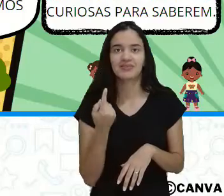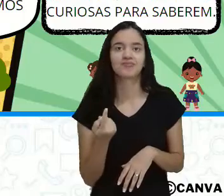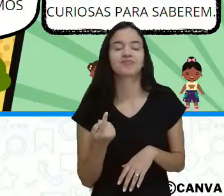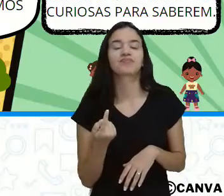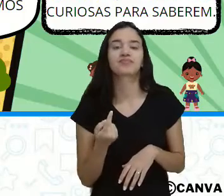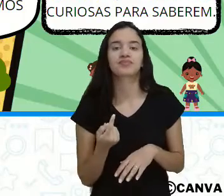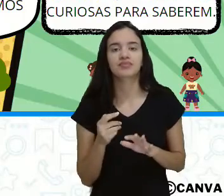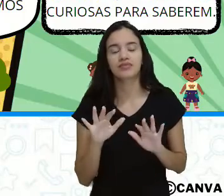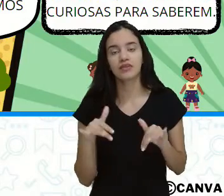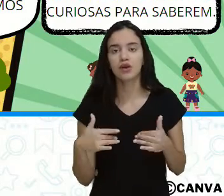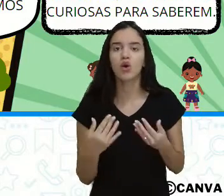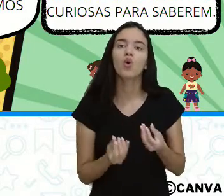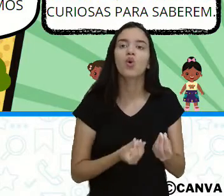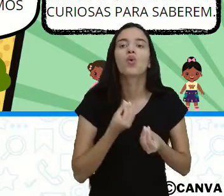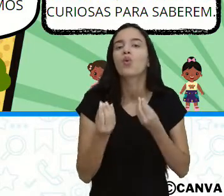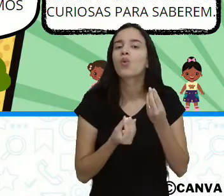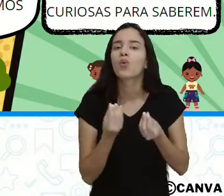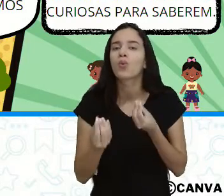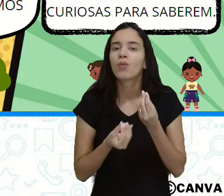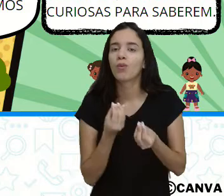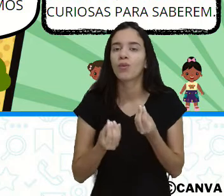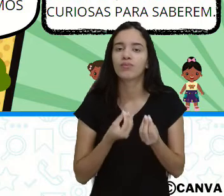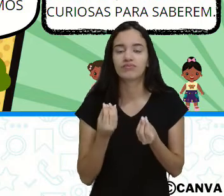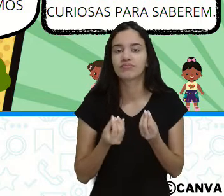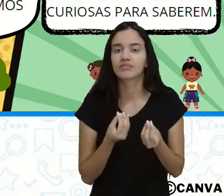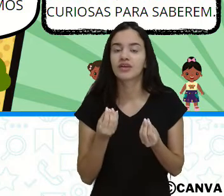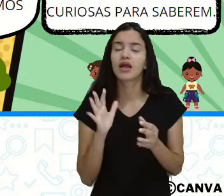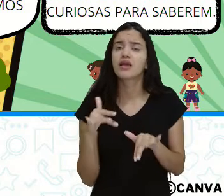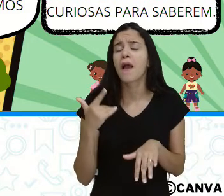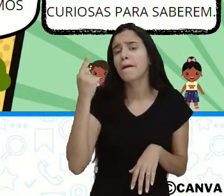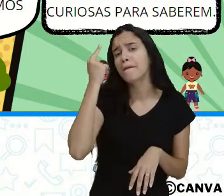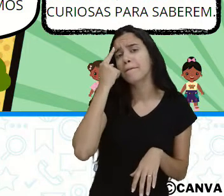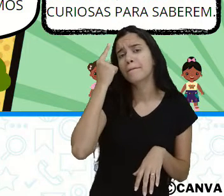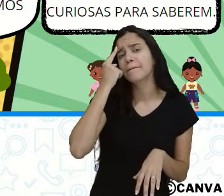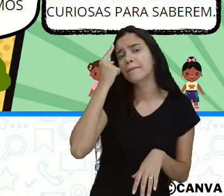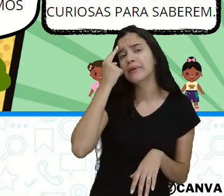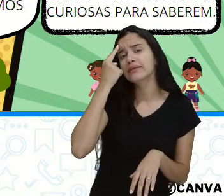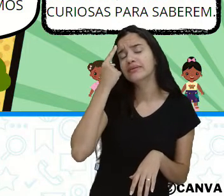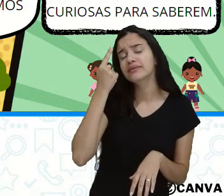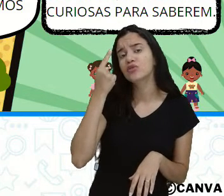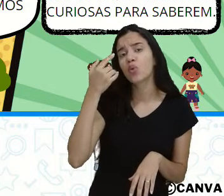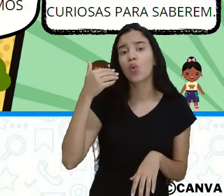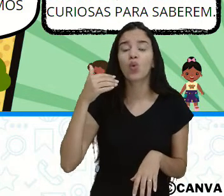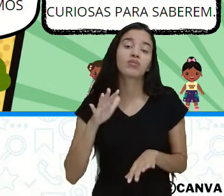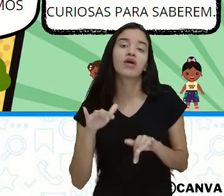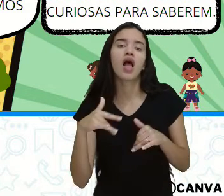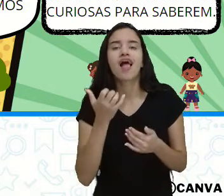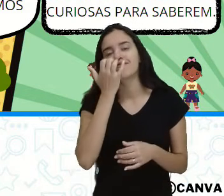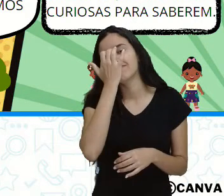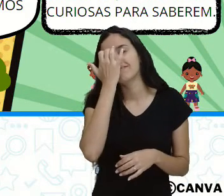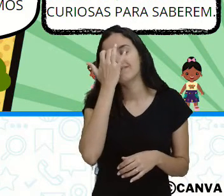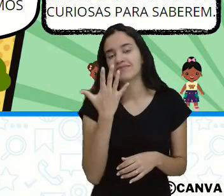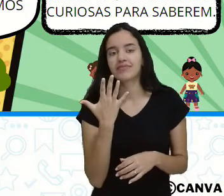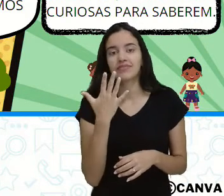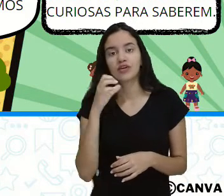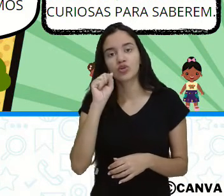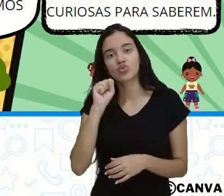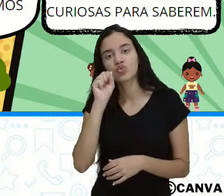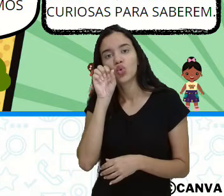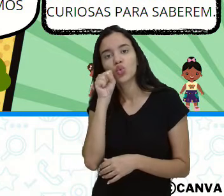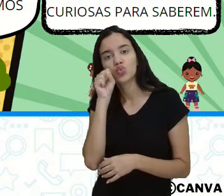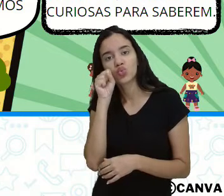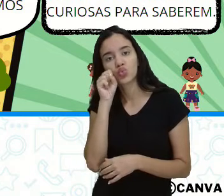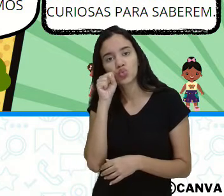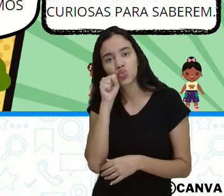só. Como foi que ela pensou em relação ao suco? É fácil. Se a